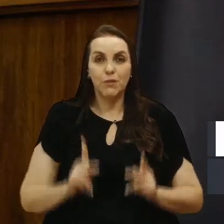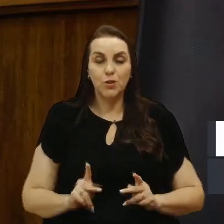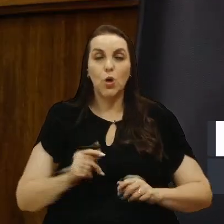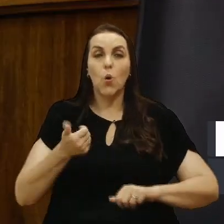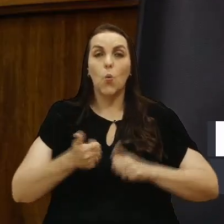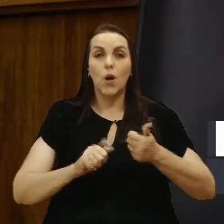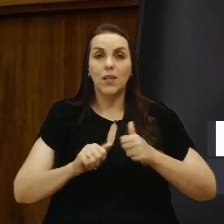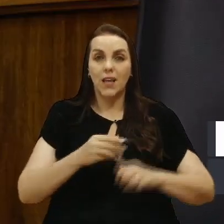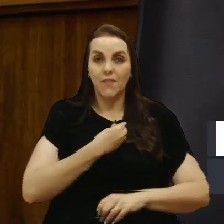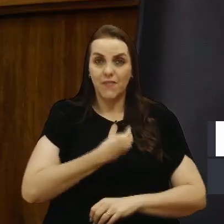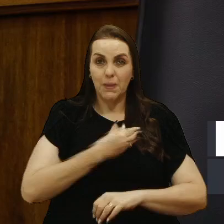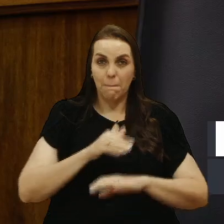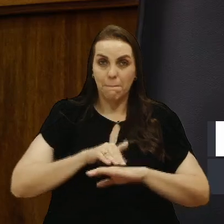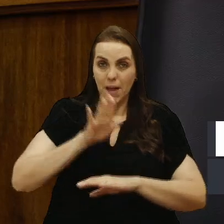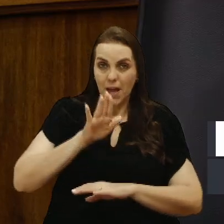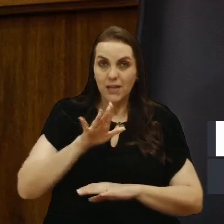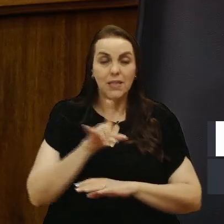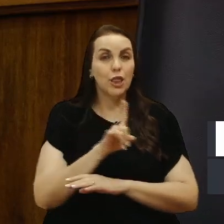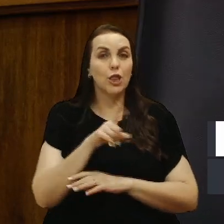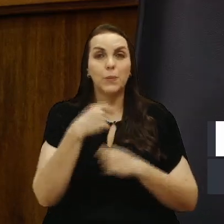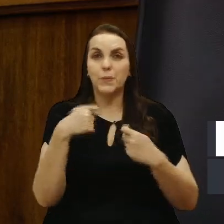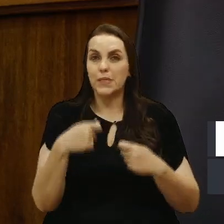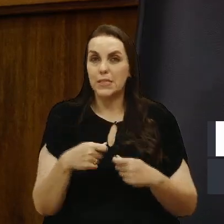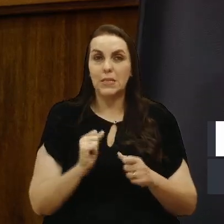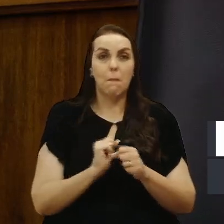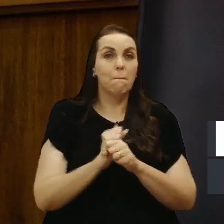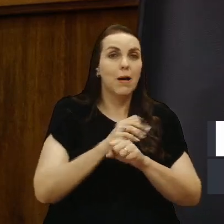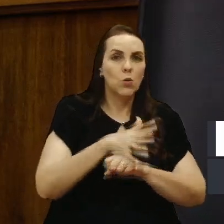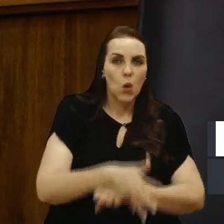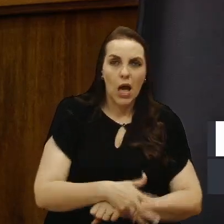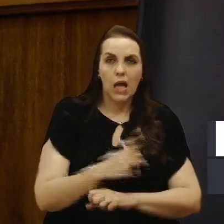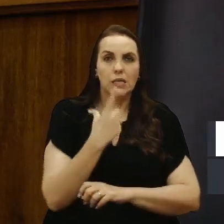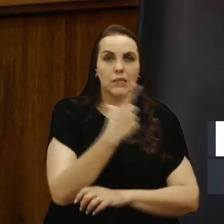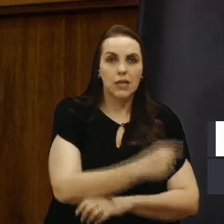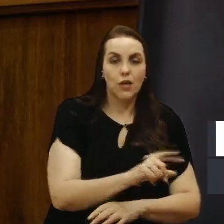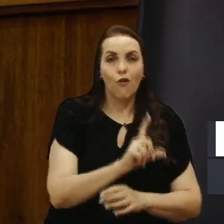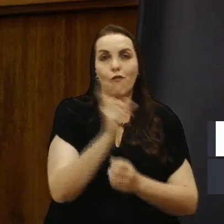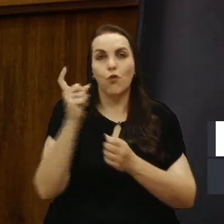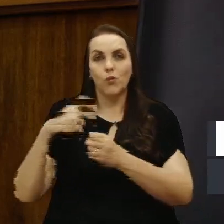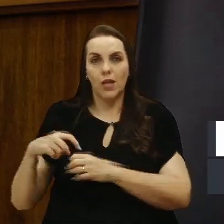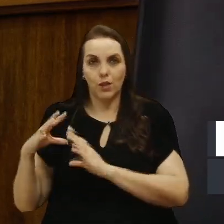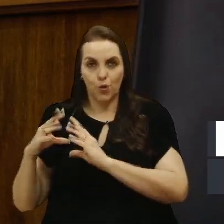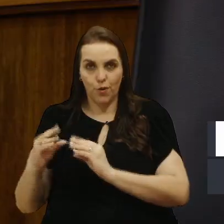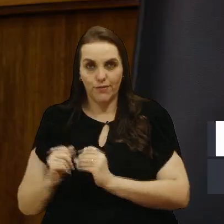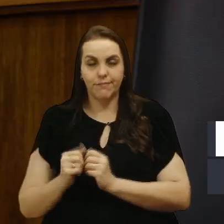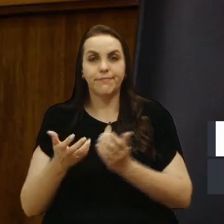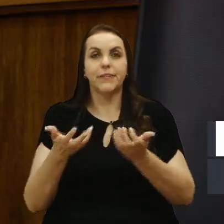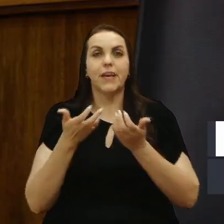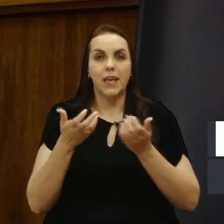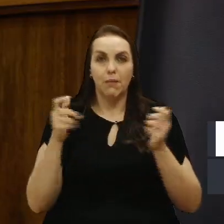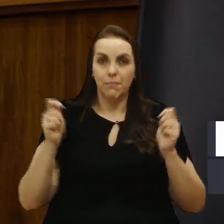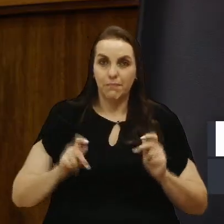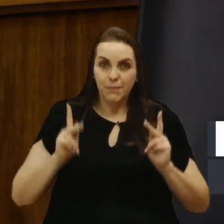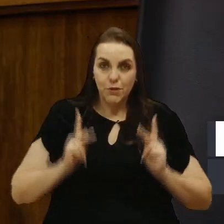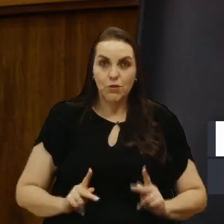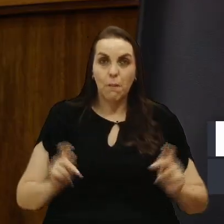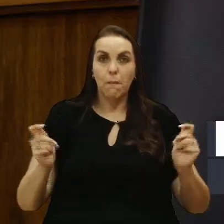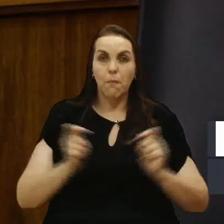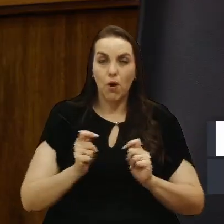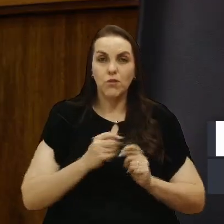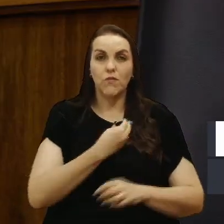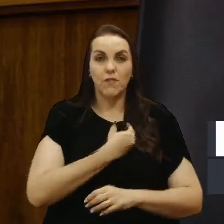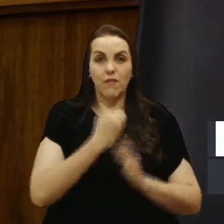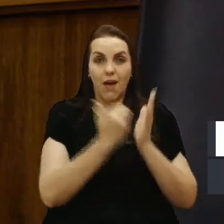de vida. Para isso, não precisa sair de madrugada de casa e voltar de noite. Nós queremos que as pessoas possam viver para além de